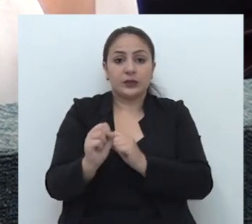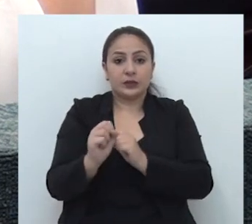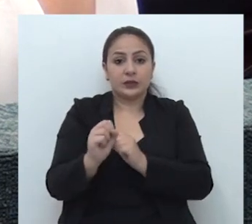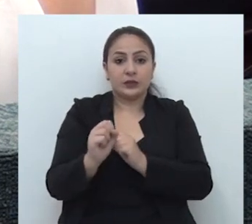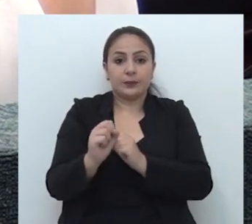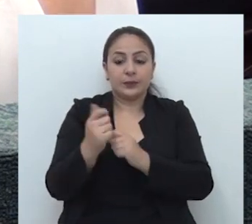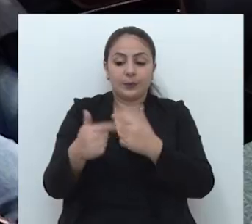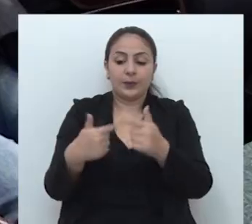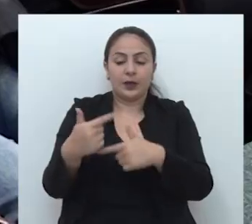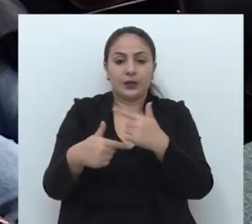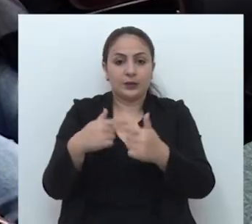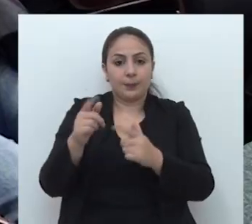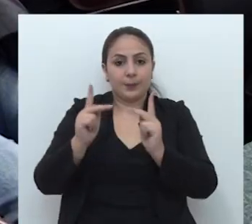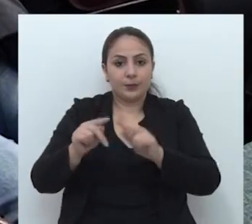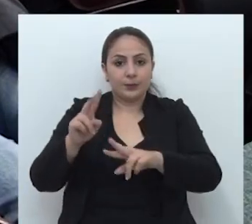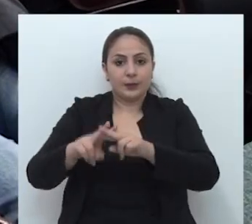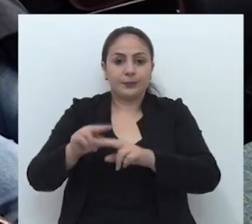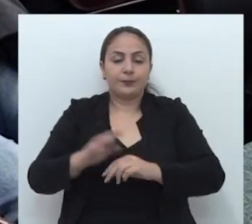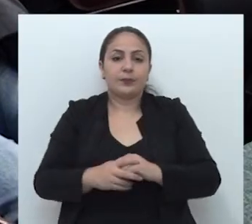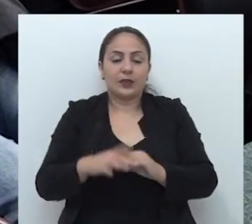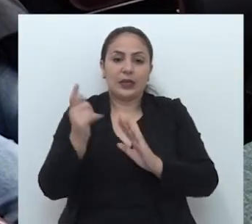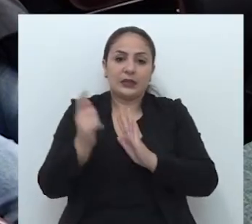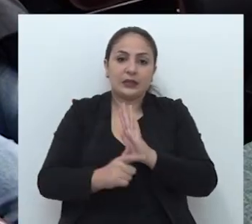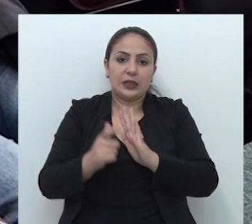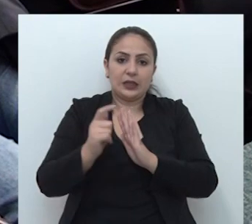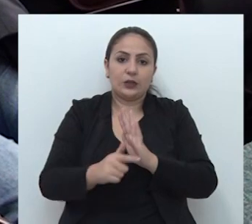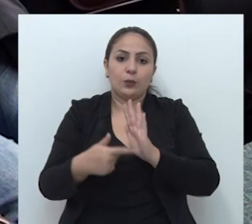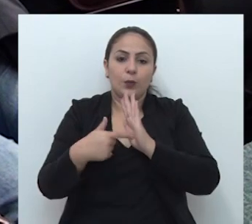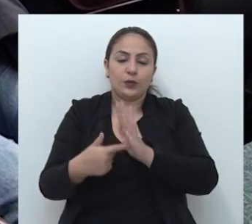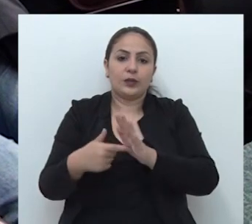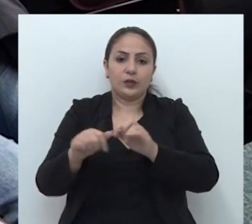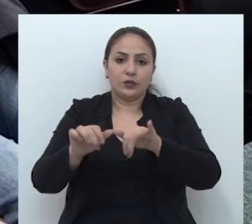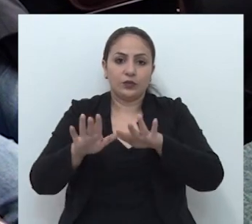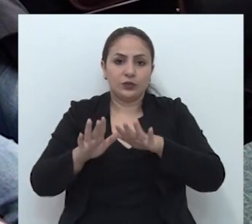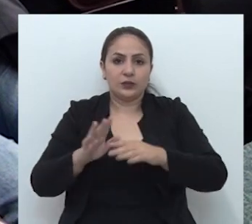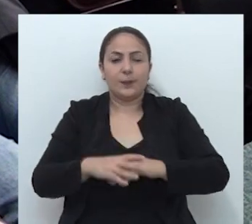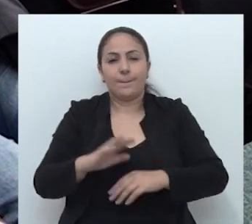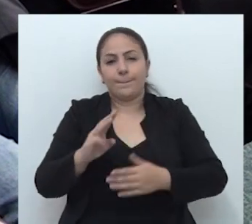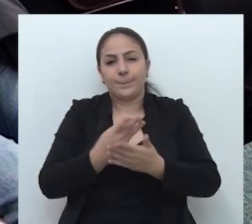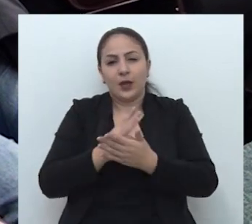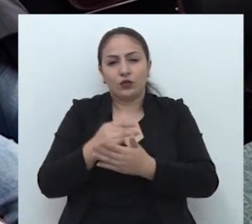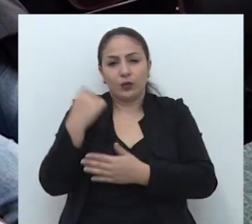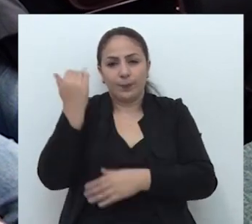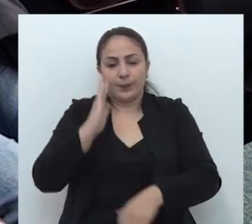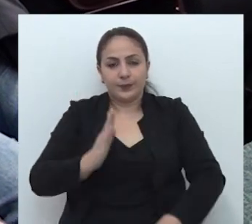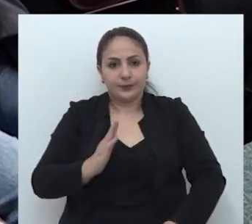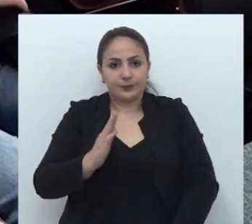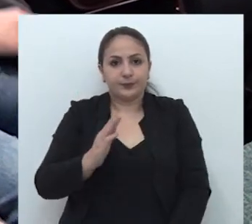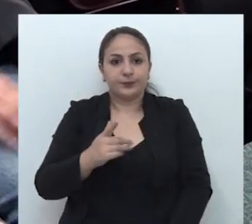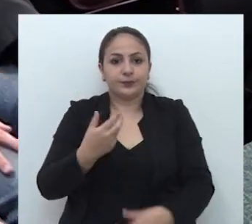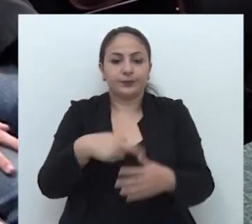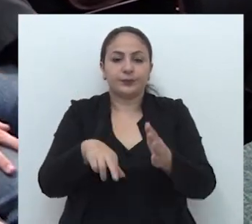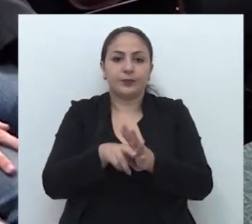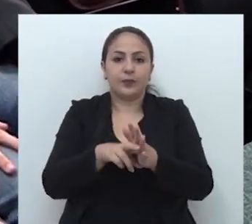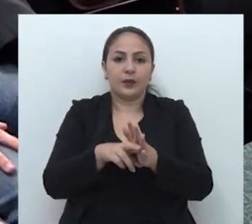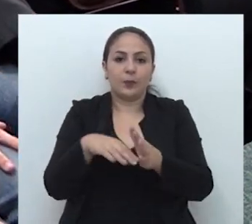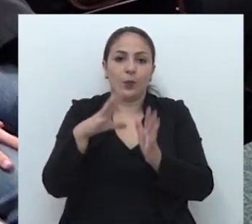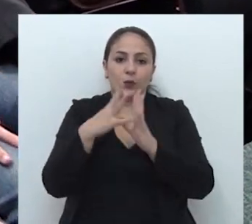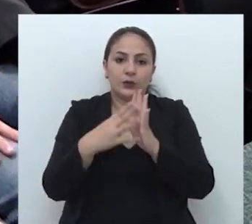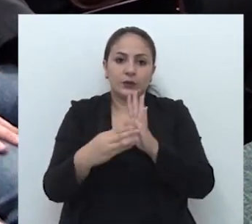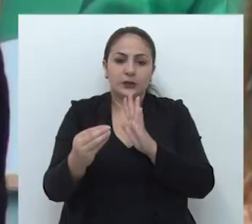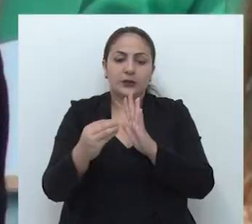de efetivo. Conforme dados apresentados na audiência, a média brasileira de reincidência no